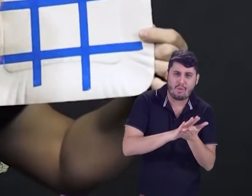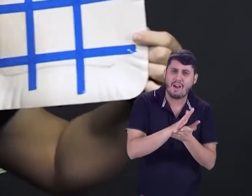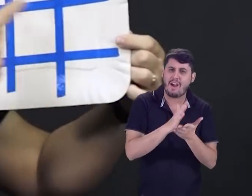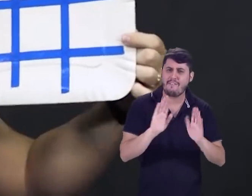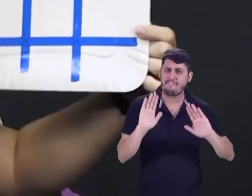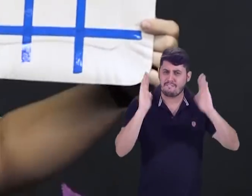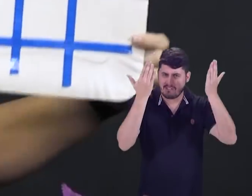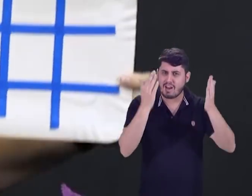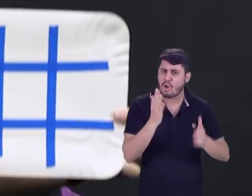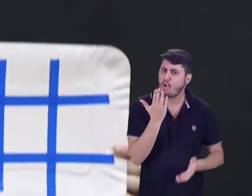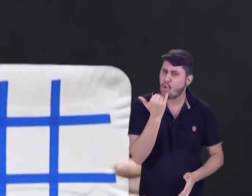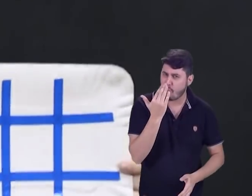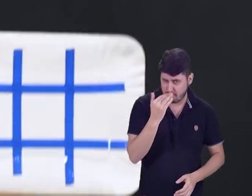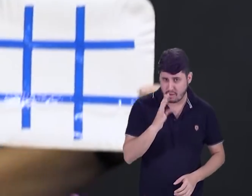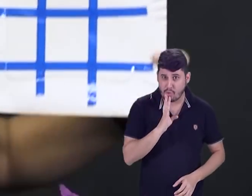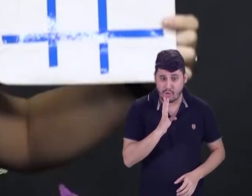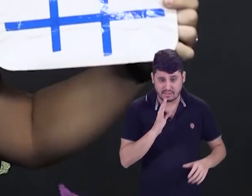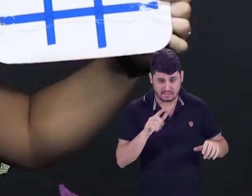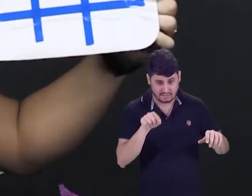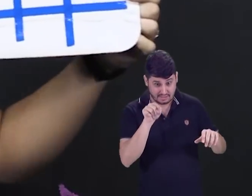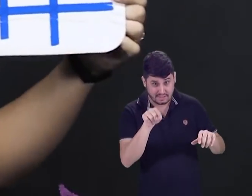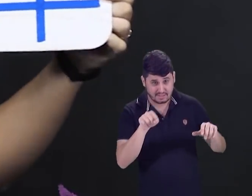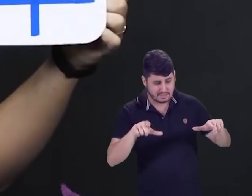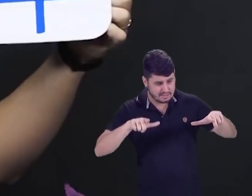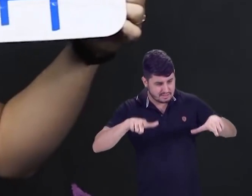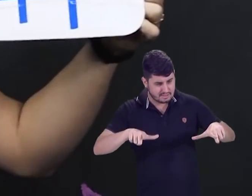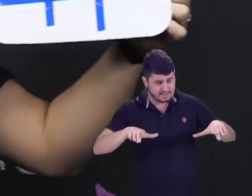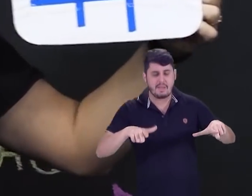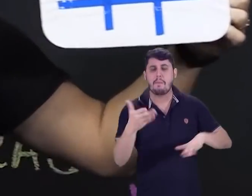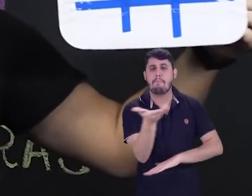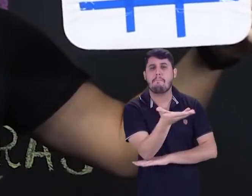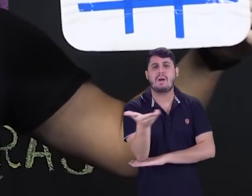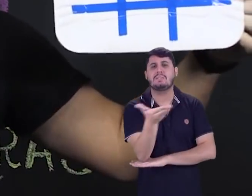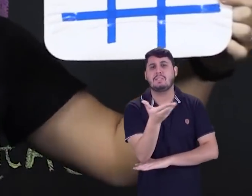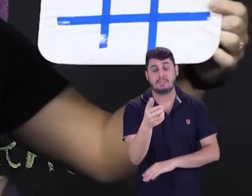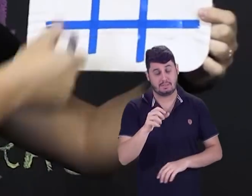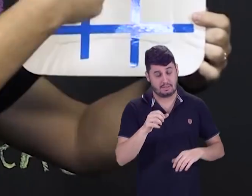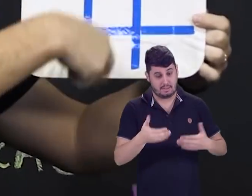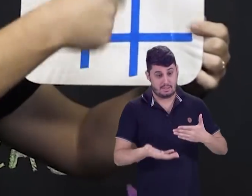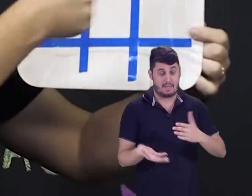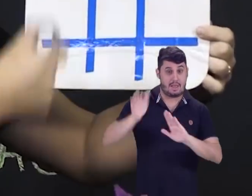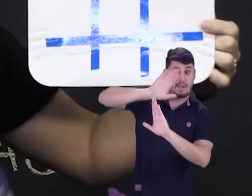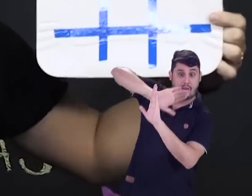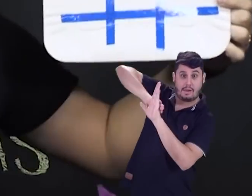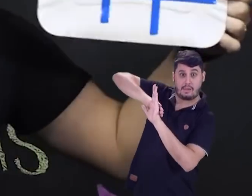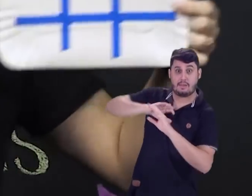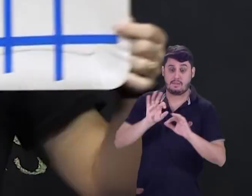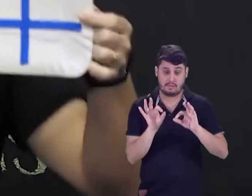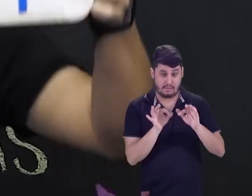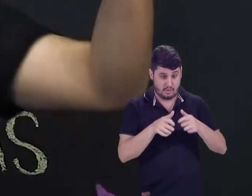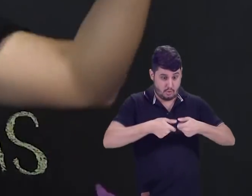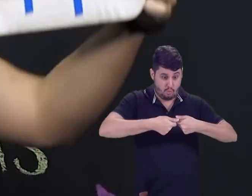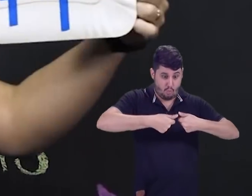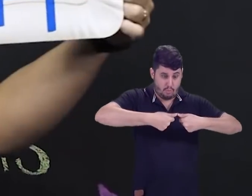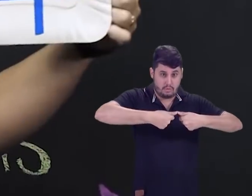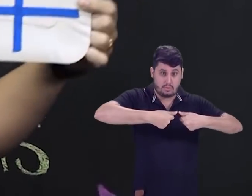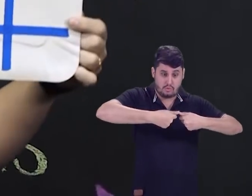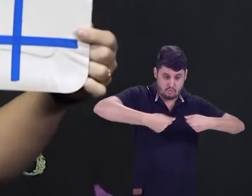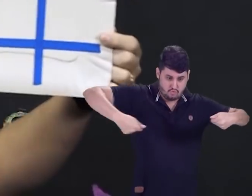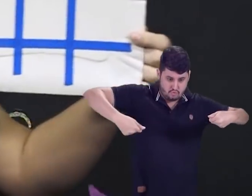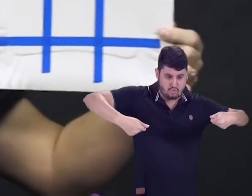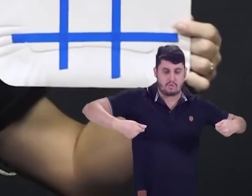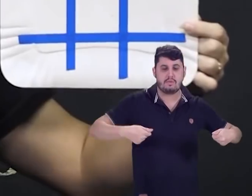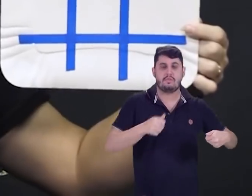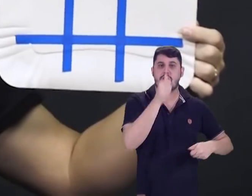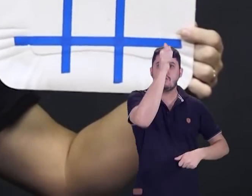e esse azulzinho aqui da bandeja não é nada mais nada menos que um durex. você vai passar o durex e agora você criou